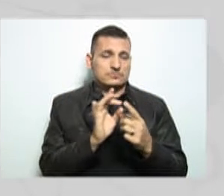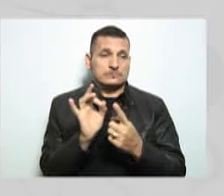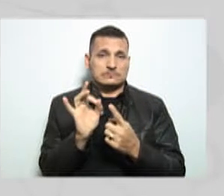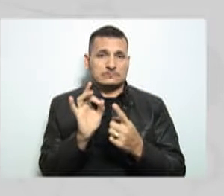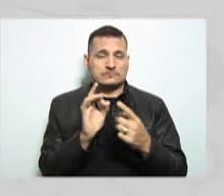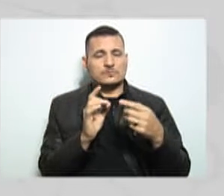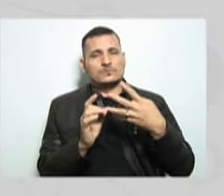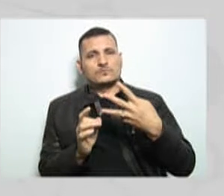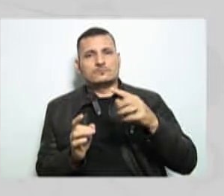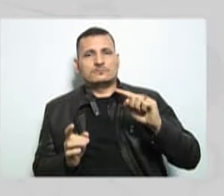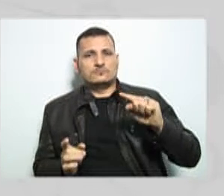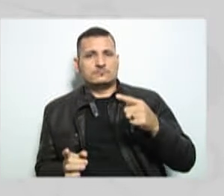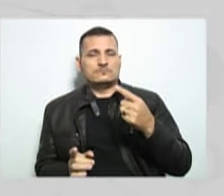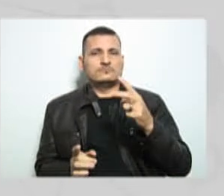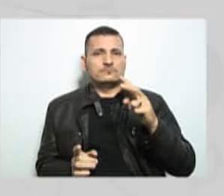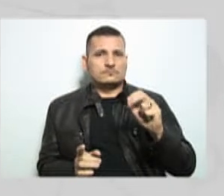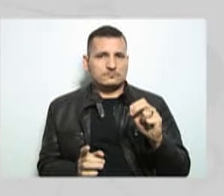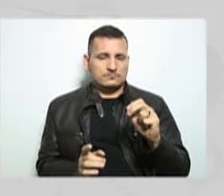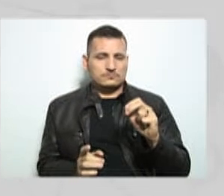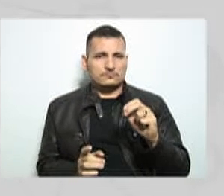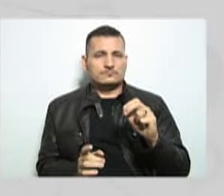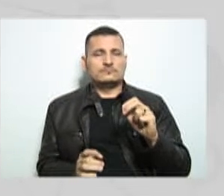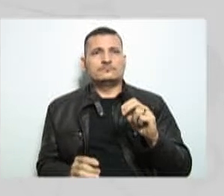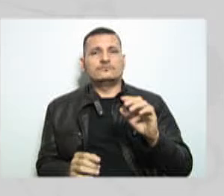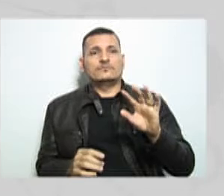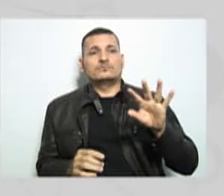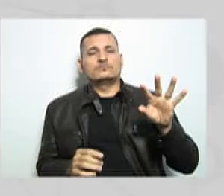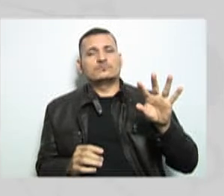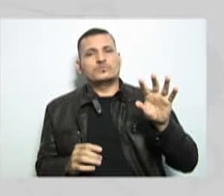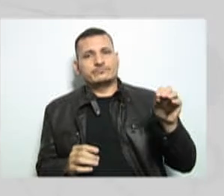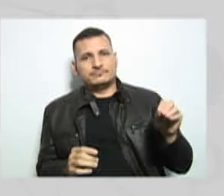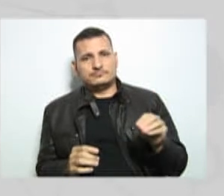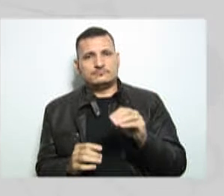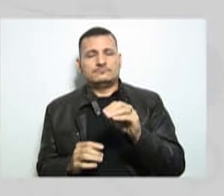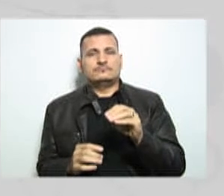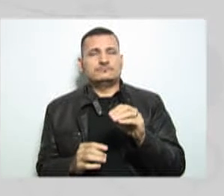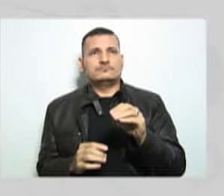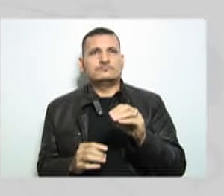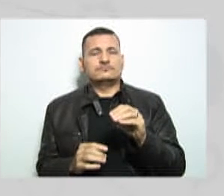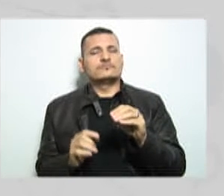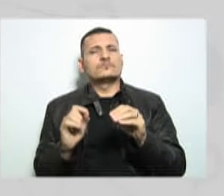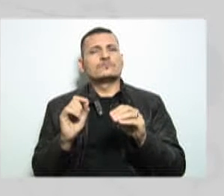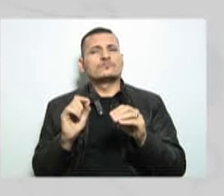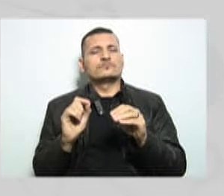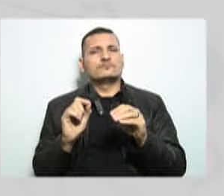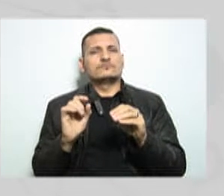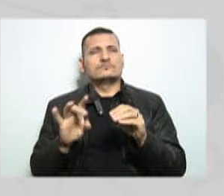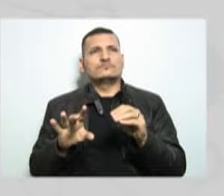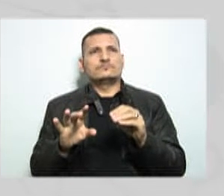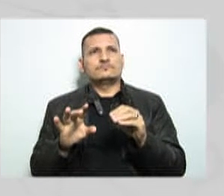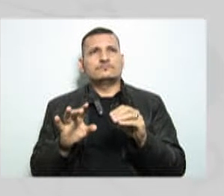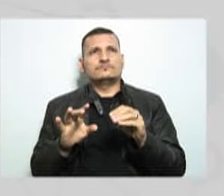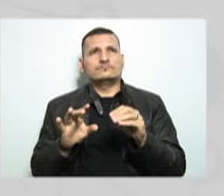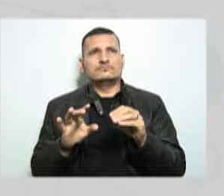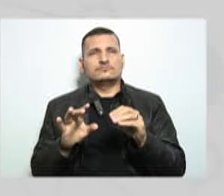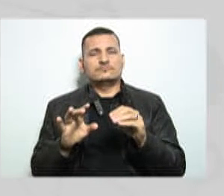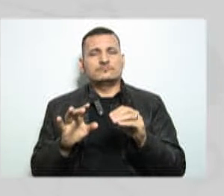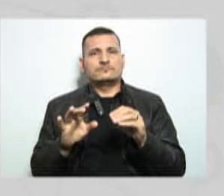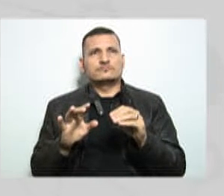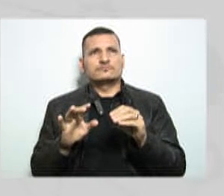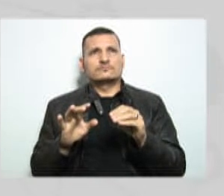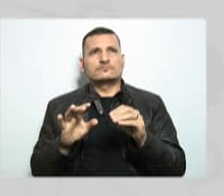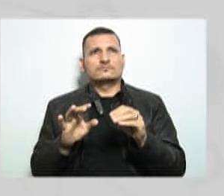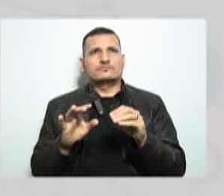4,50. Essa unidade vem para cá. A única coisa que houve o inverso foi que, em vez desse valor